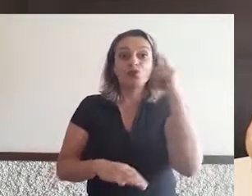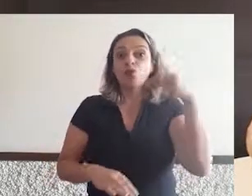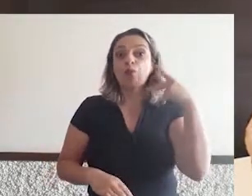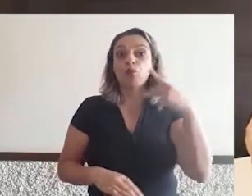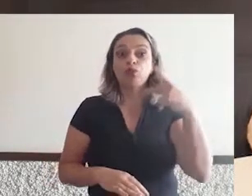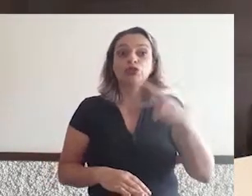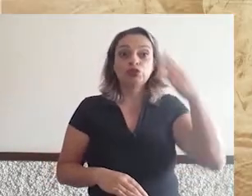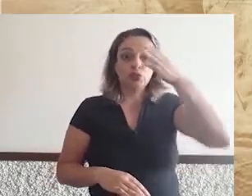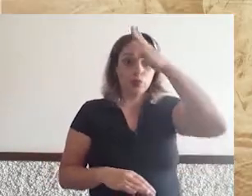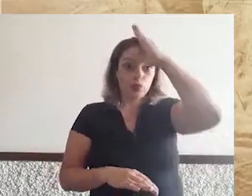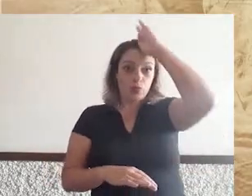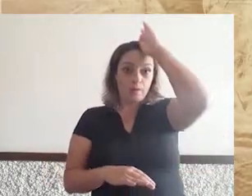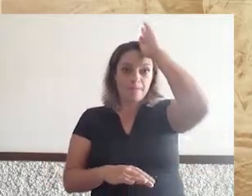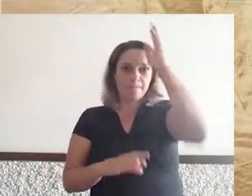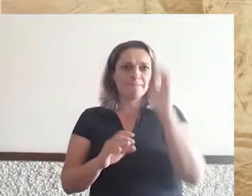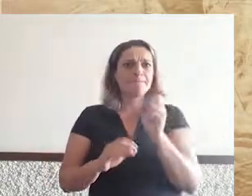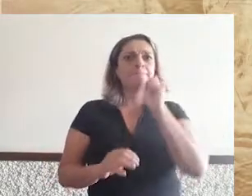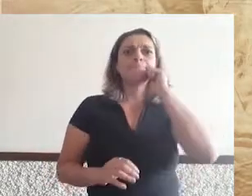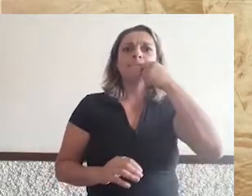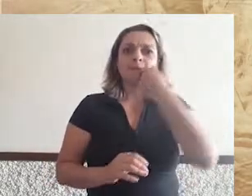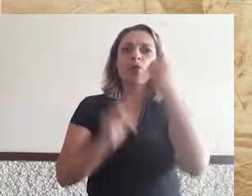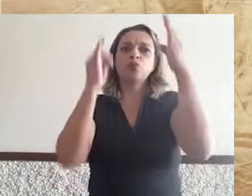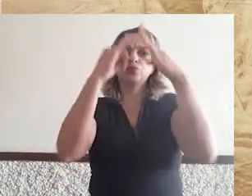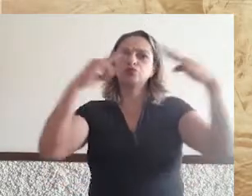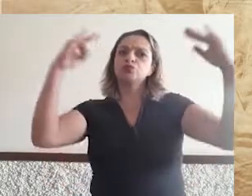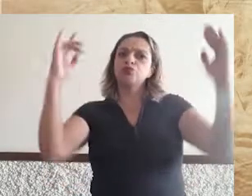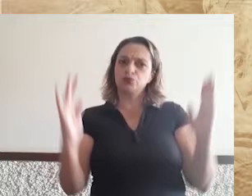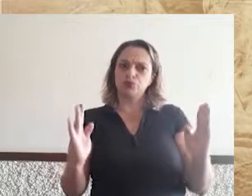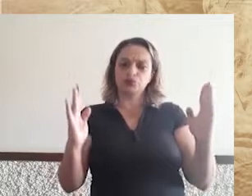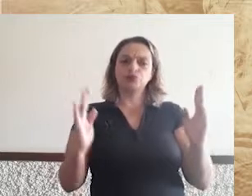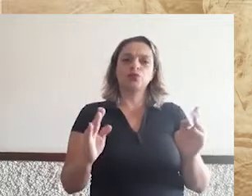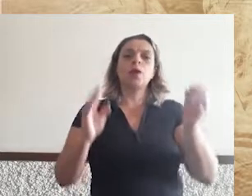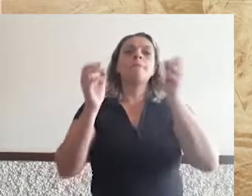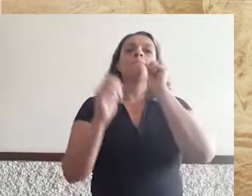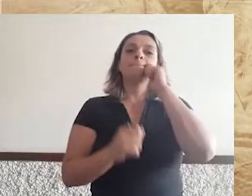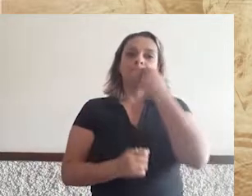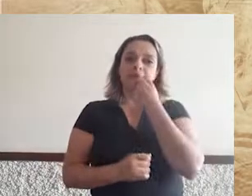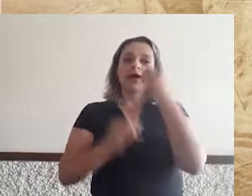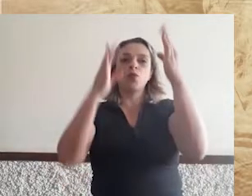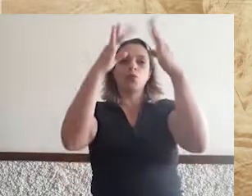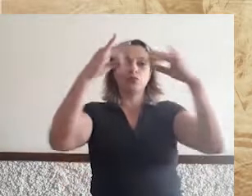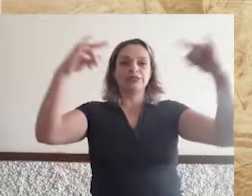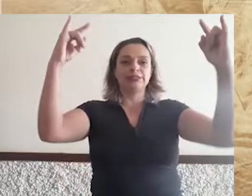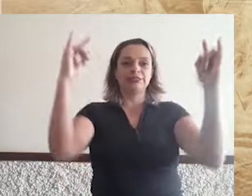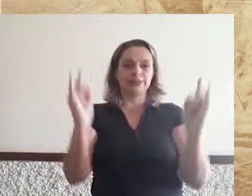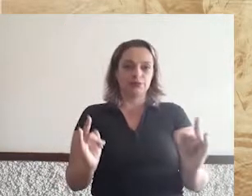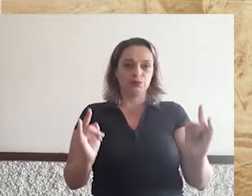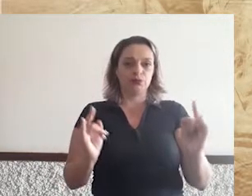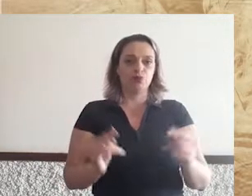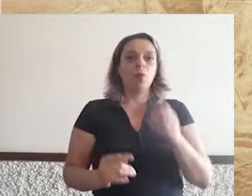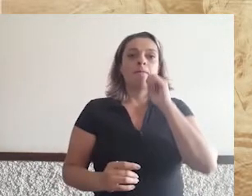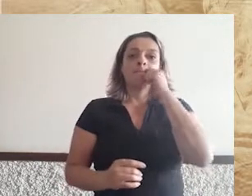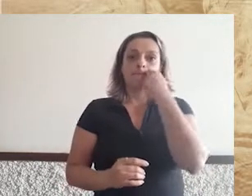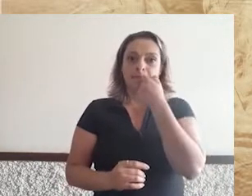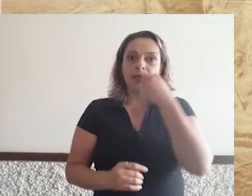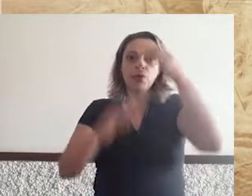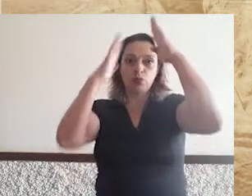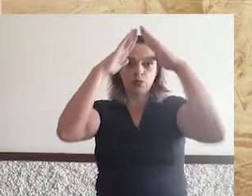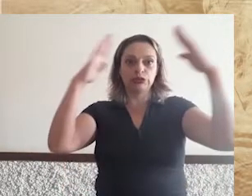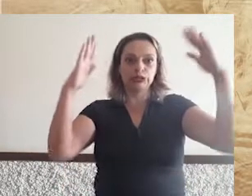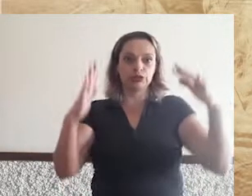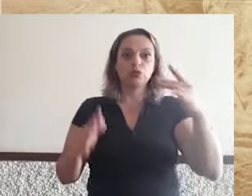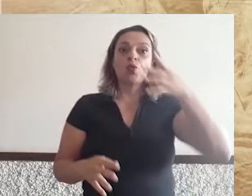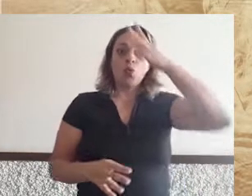romana, a política do panis et circenses, a política do pão e circo. Pão e circo romano,